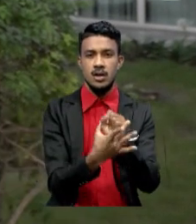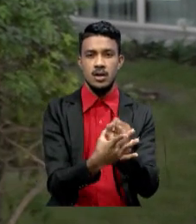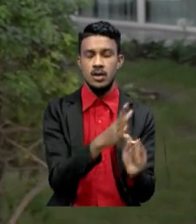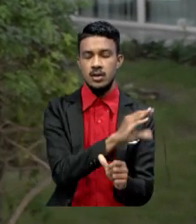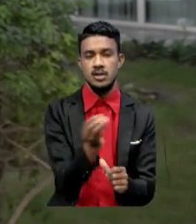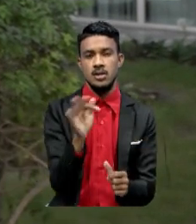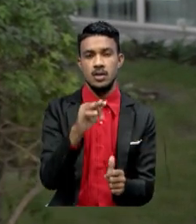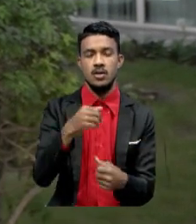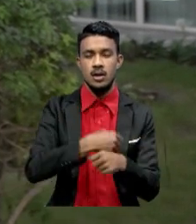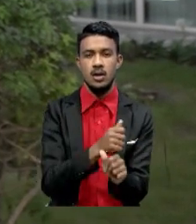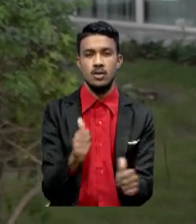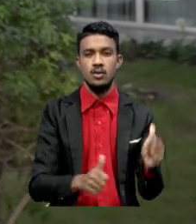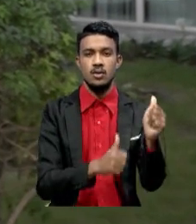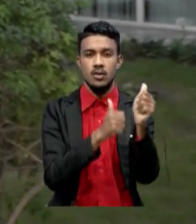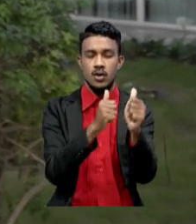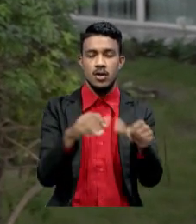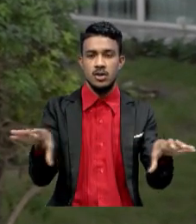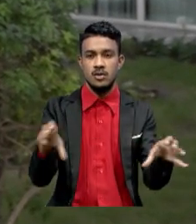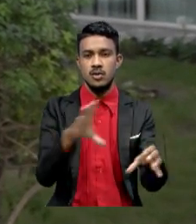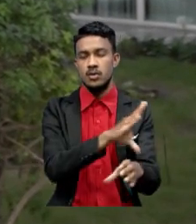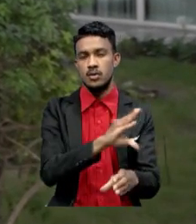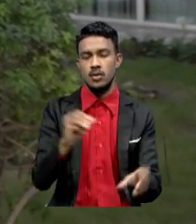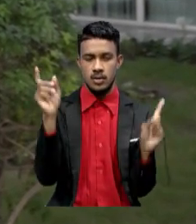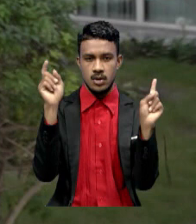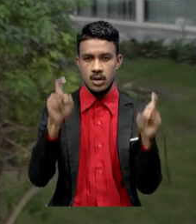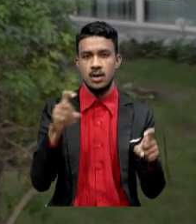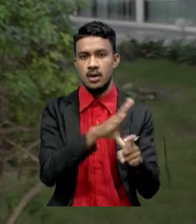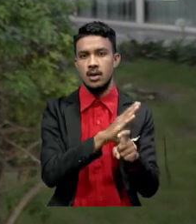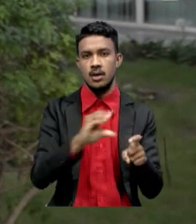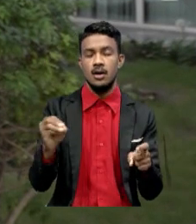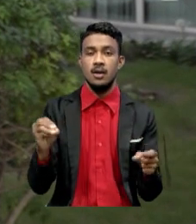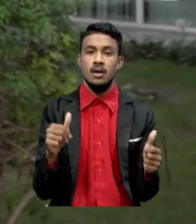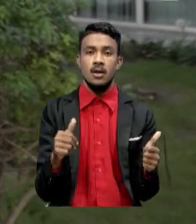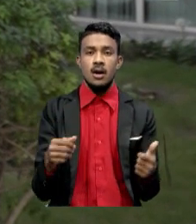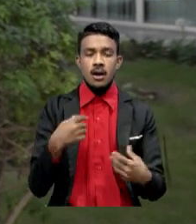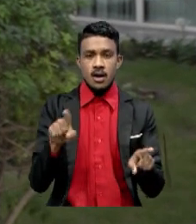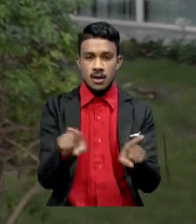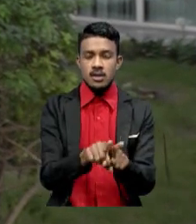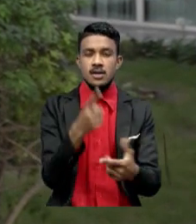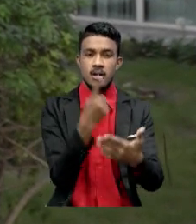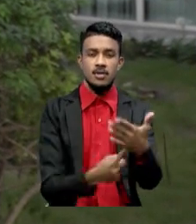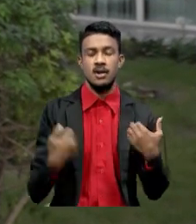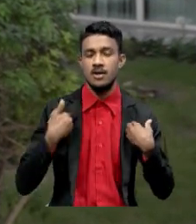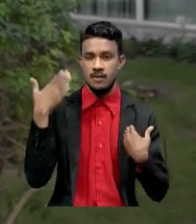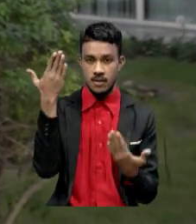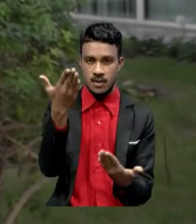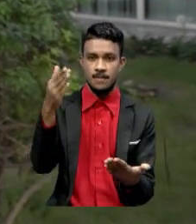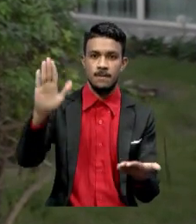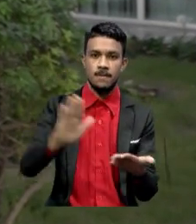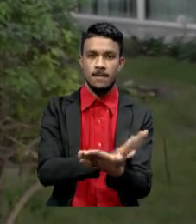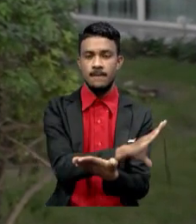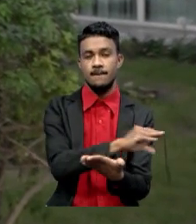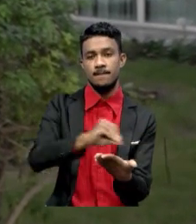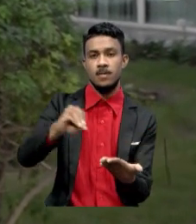cumpre sirnia dever ho obrigação. A necessidade é que estabelece a contrato lá. Ida nem a kami esforço ela para convida